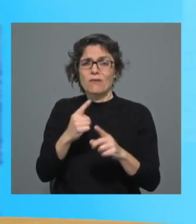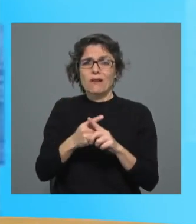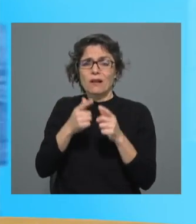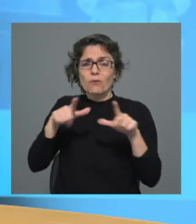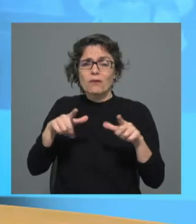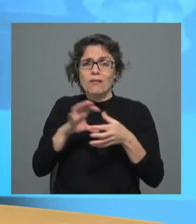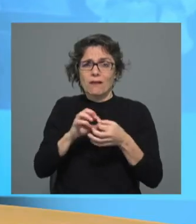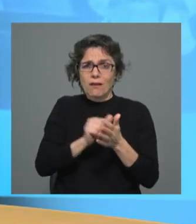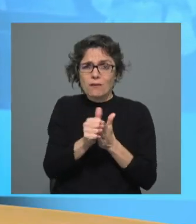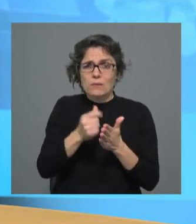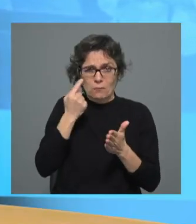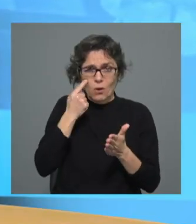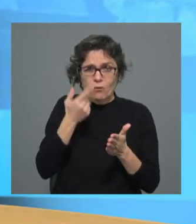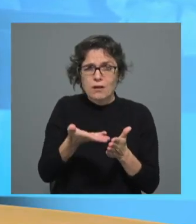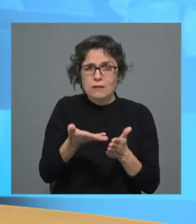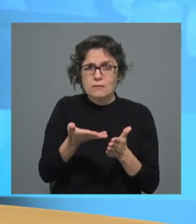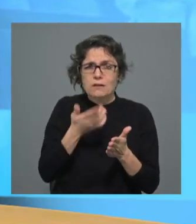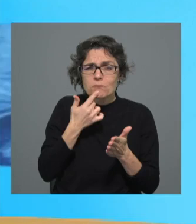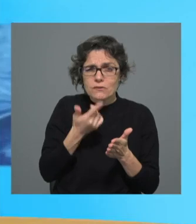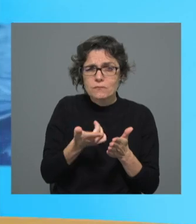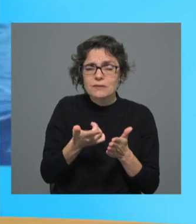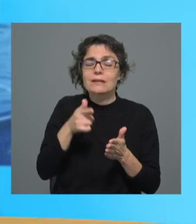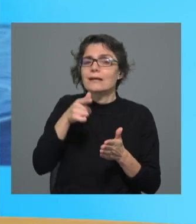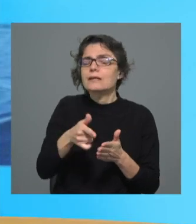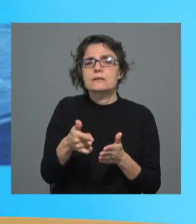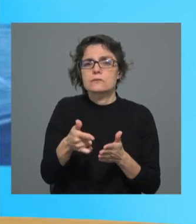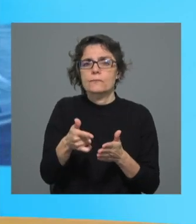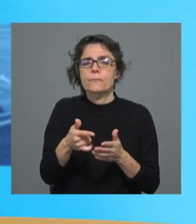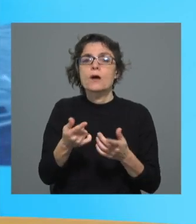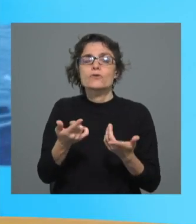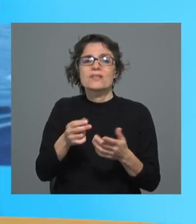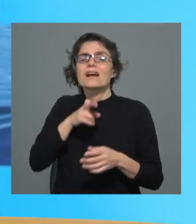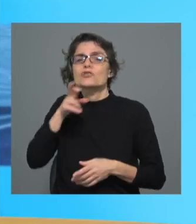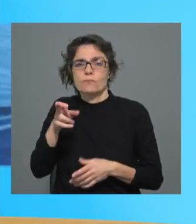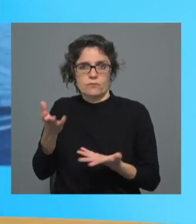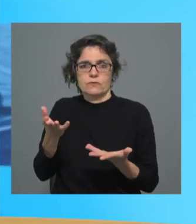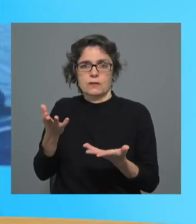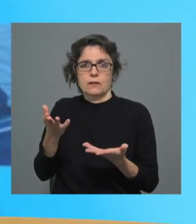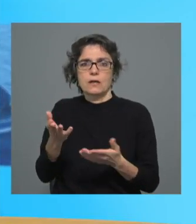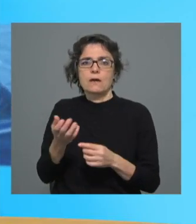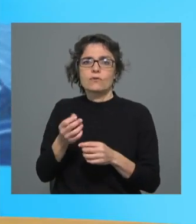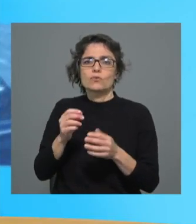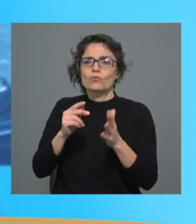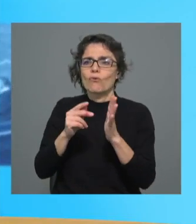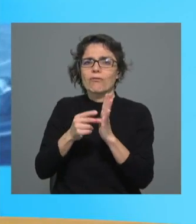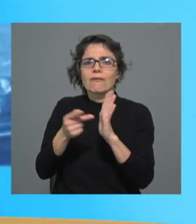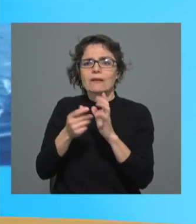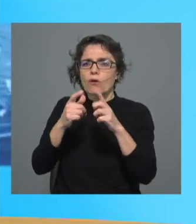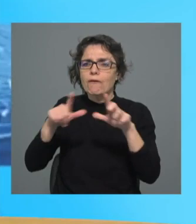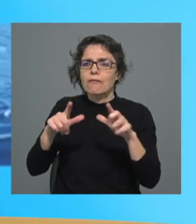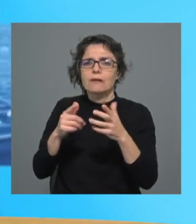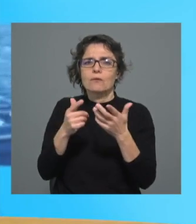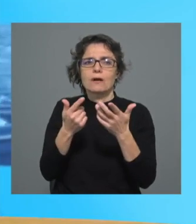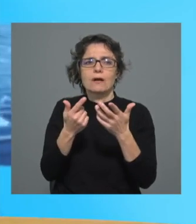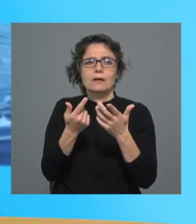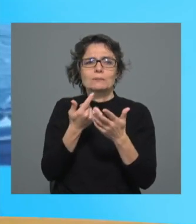bíblico. E eu acho que em muitos casos aconteceu isto. As respostas foram tão técnicas, foram tão cingidas ao que está na letra da lei, que